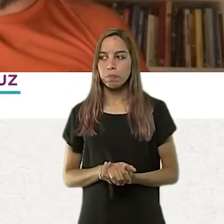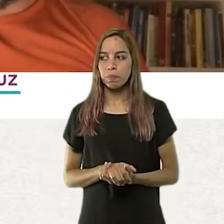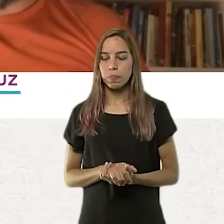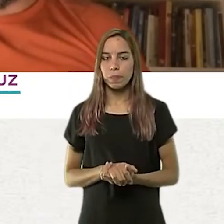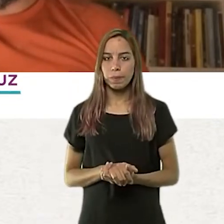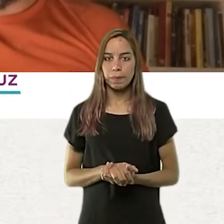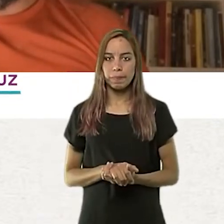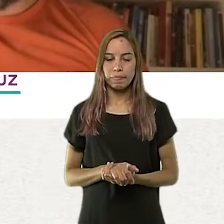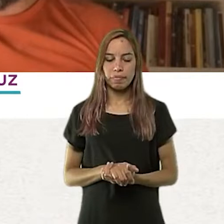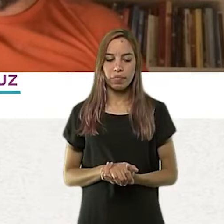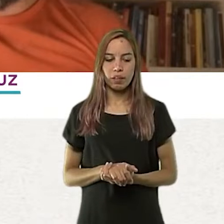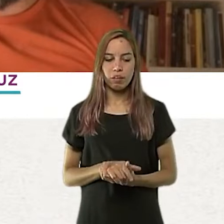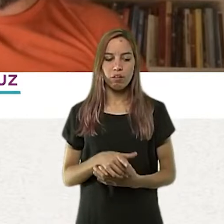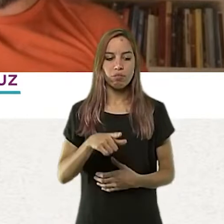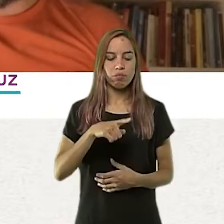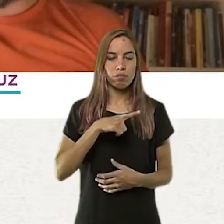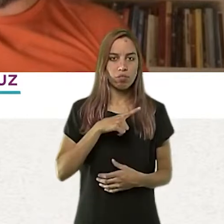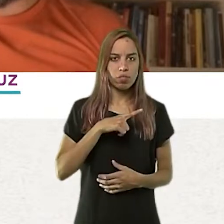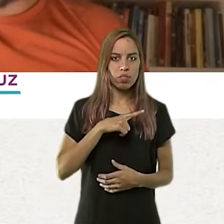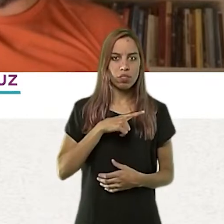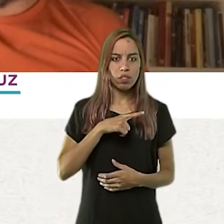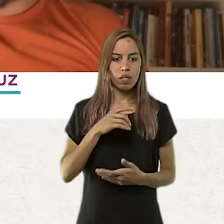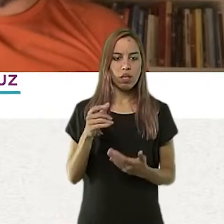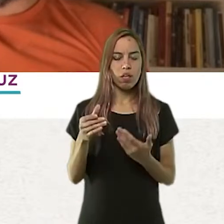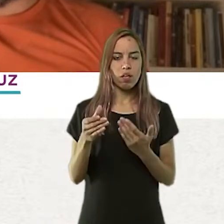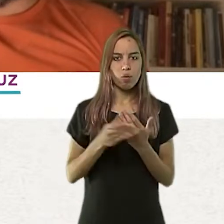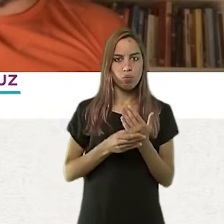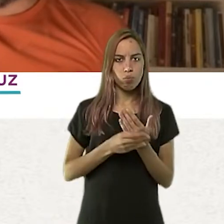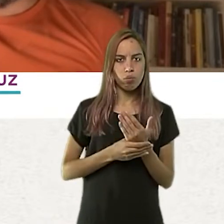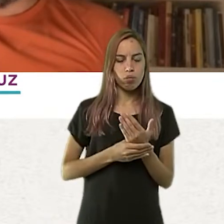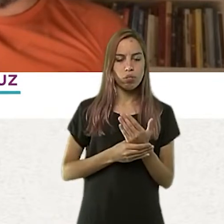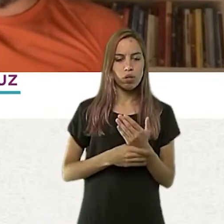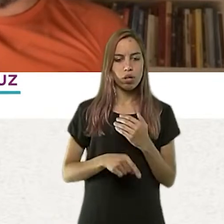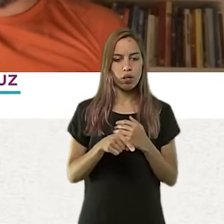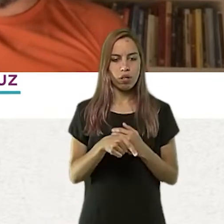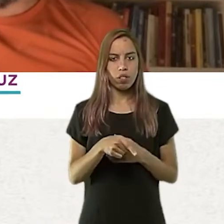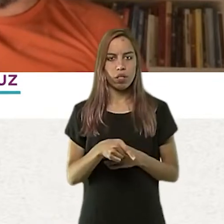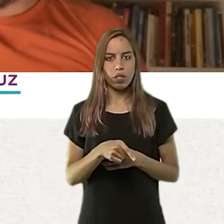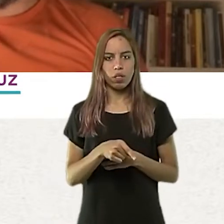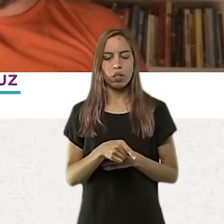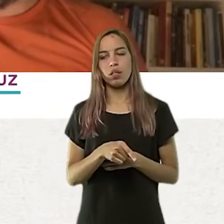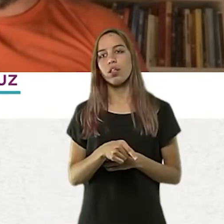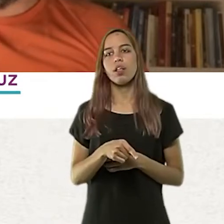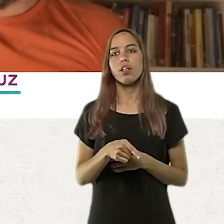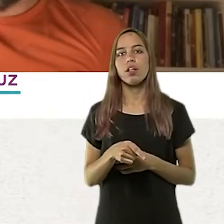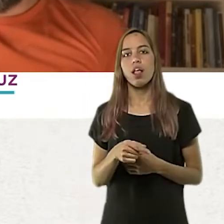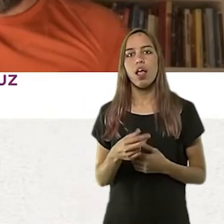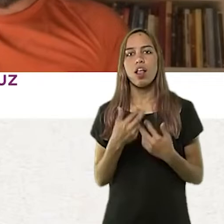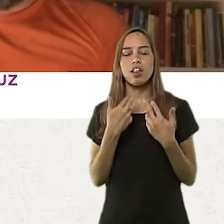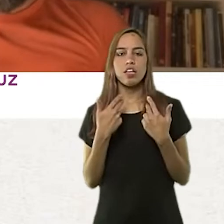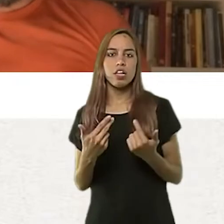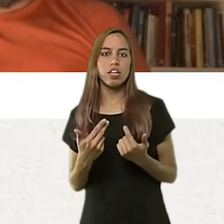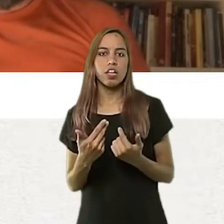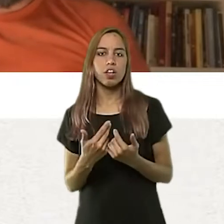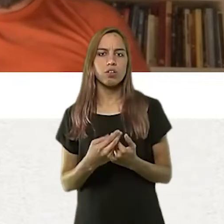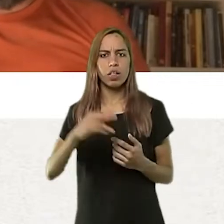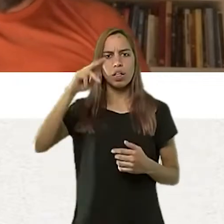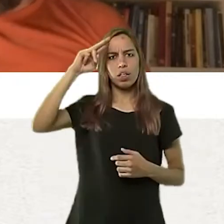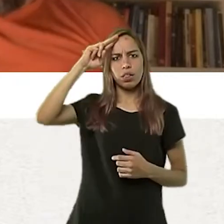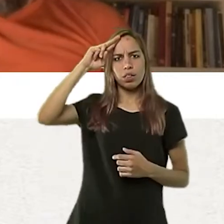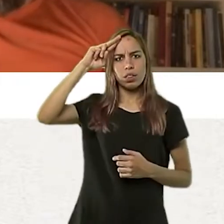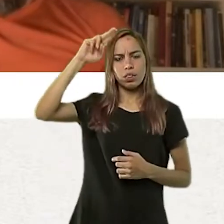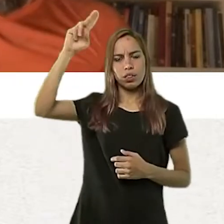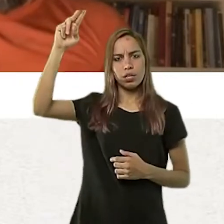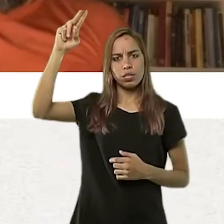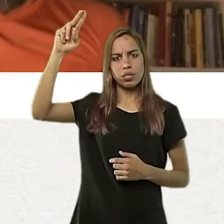Ela diz que há uma enciclopédia desse tipo em Literatura Nazista na América Latina, do Roberto Bolanho. Sim, sim,